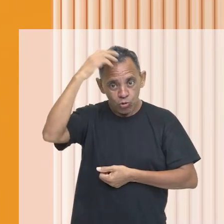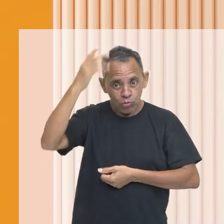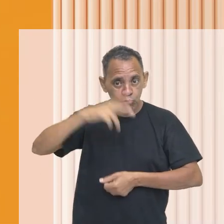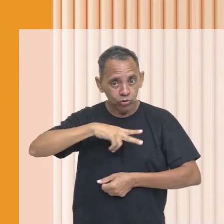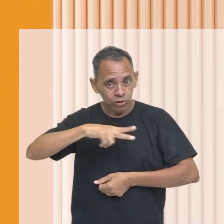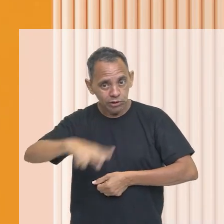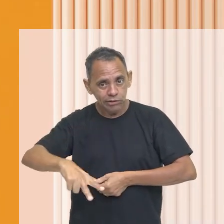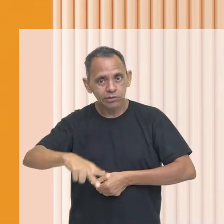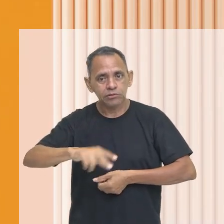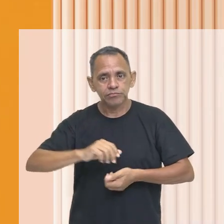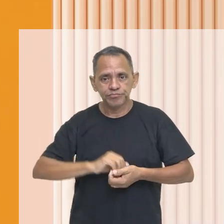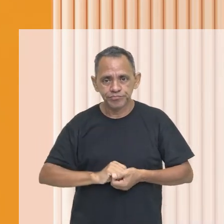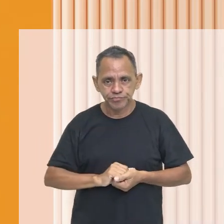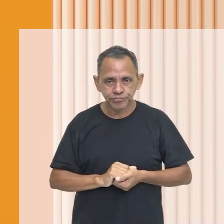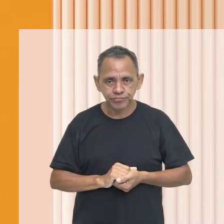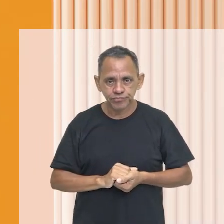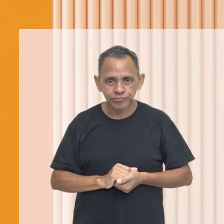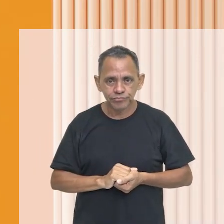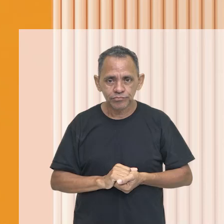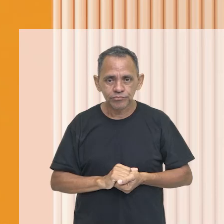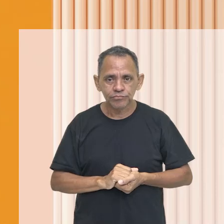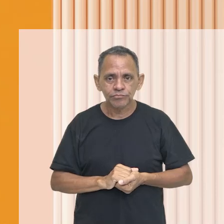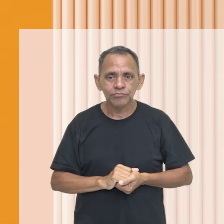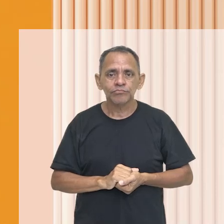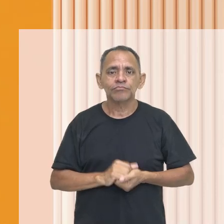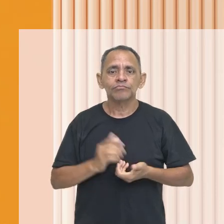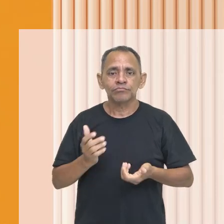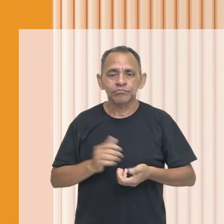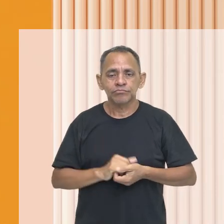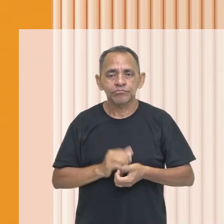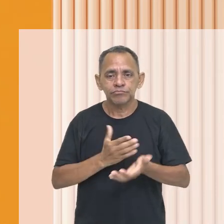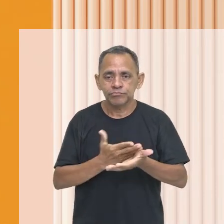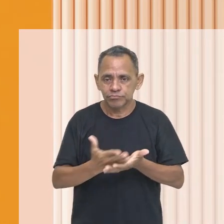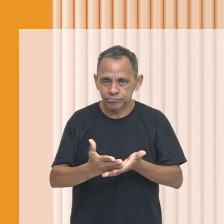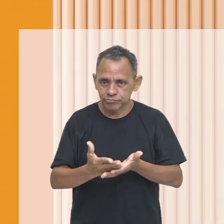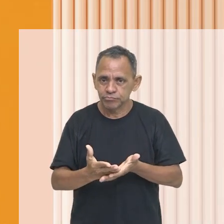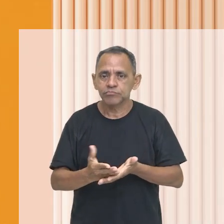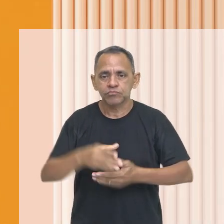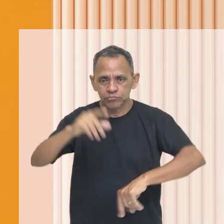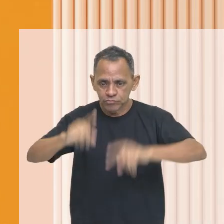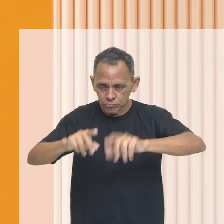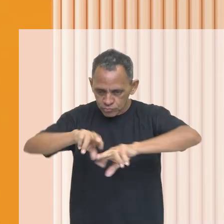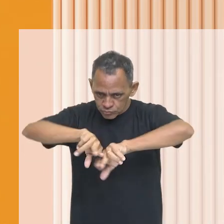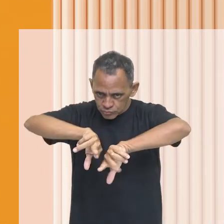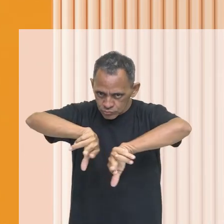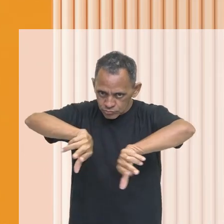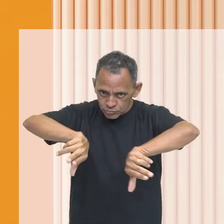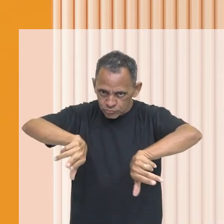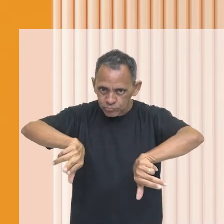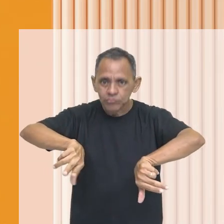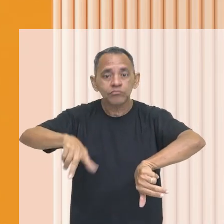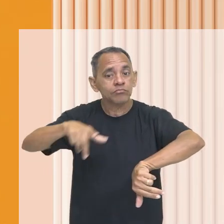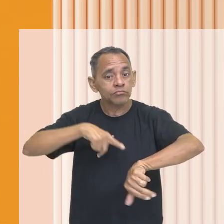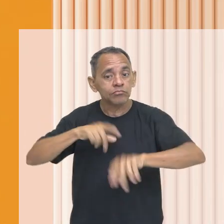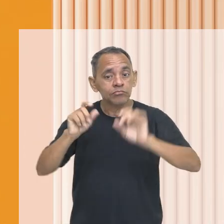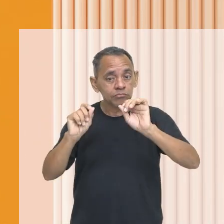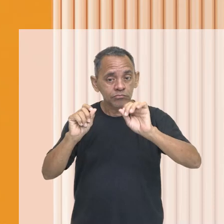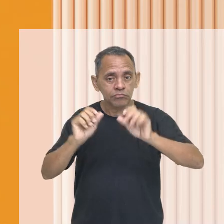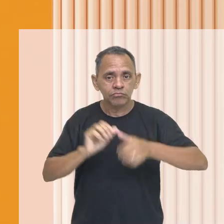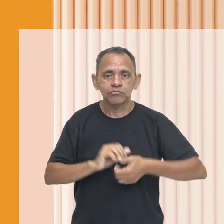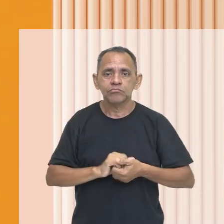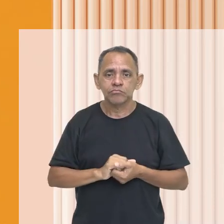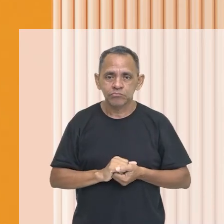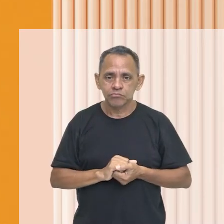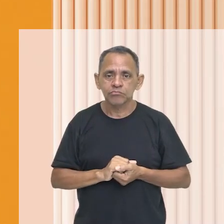que, a partir da exploração, né, desse metal precioso, você vai ter, né,